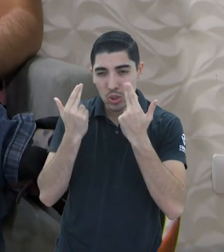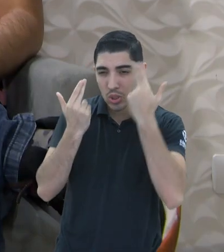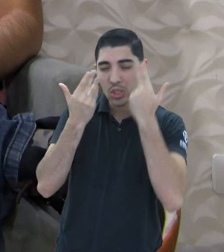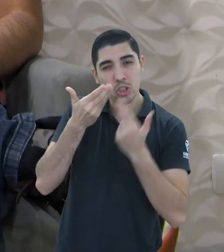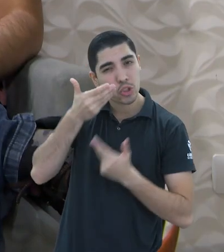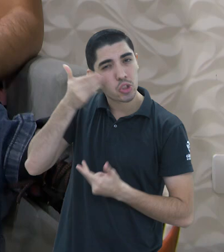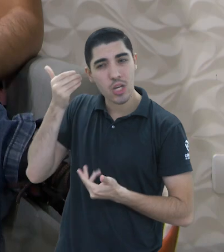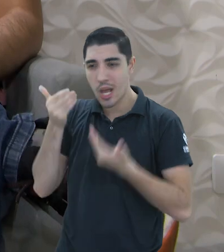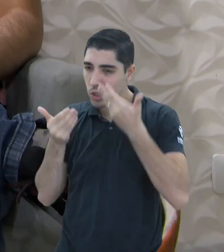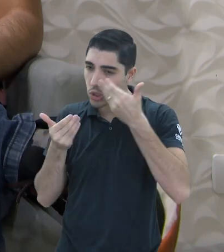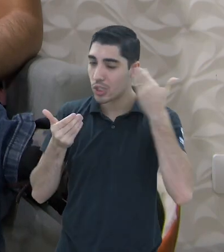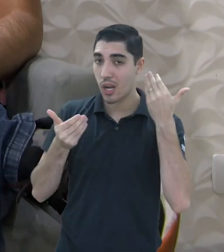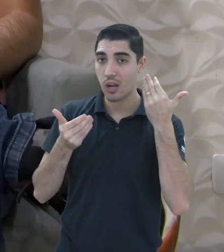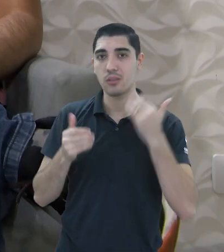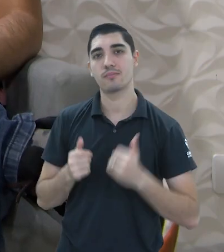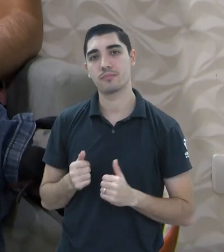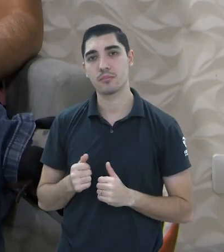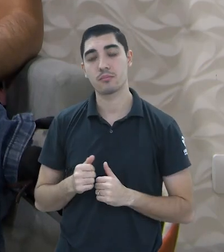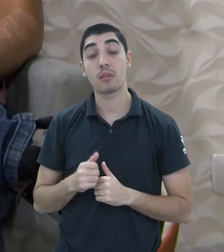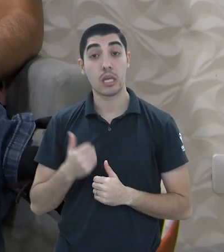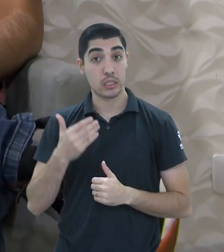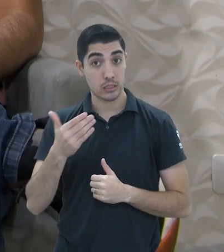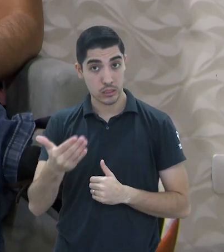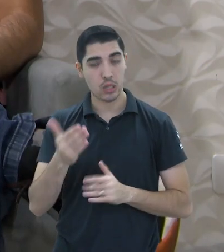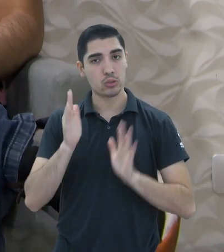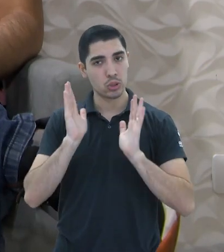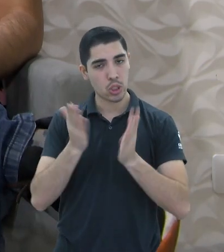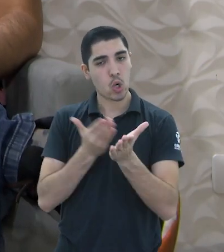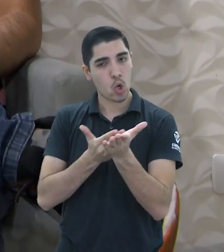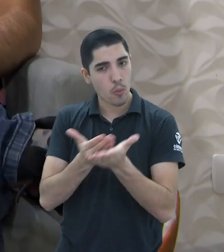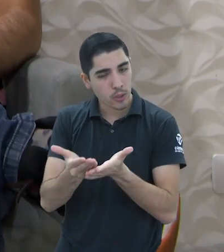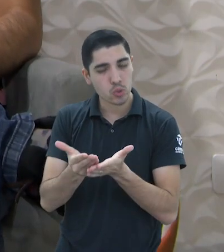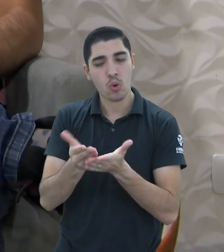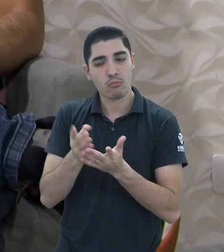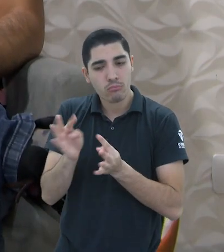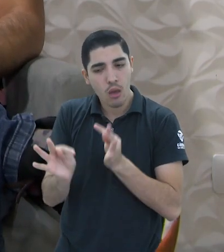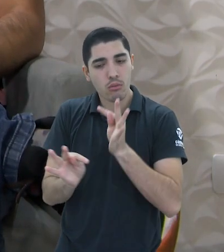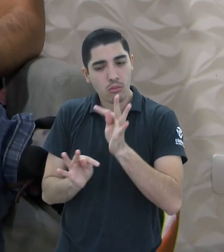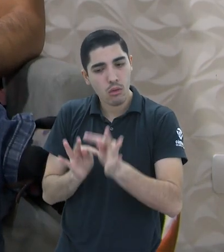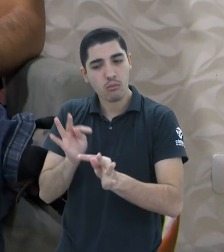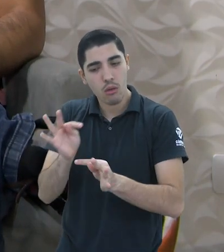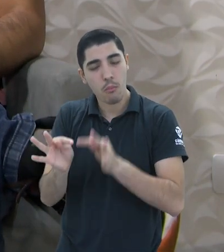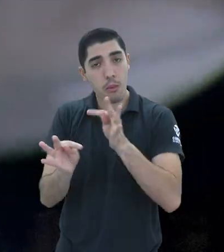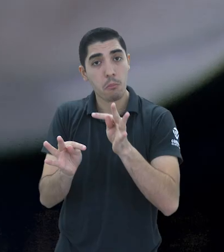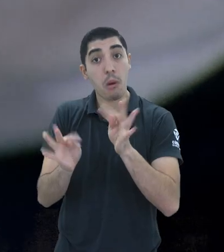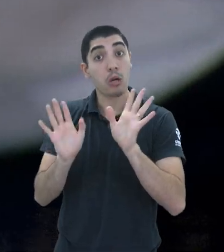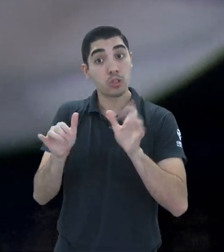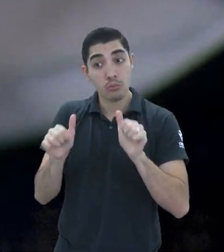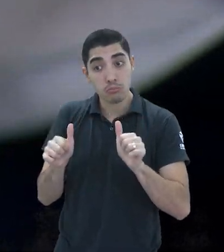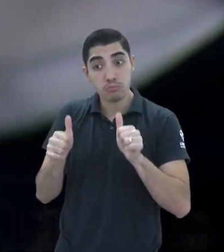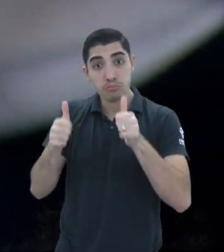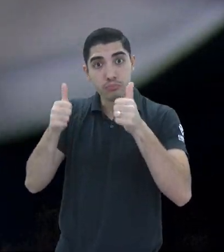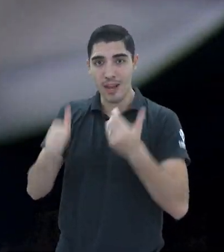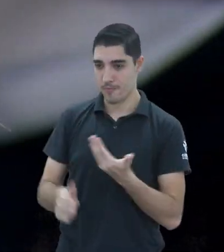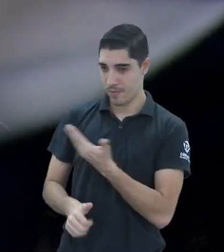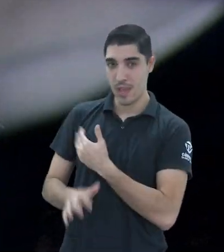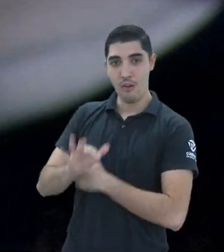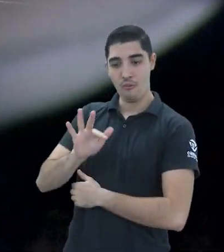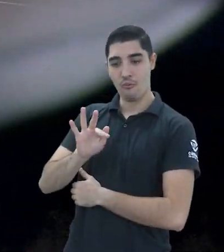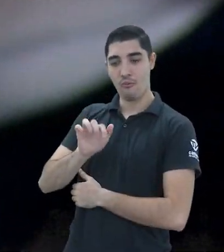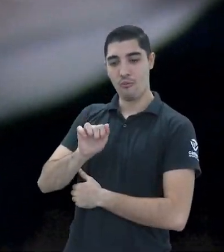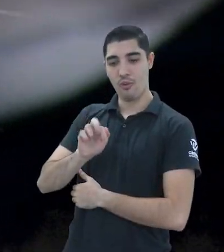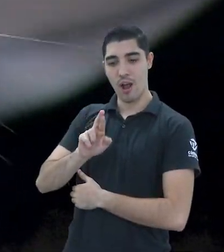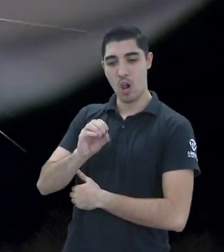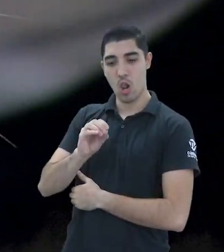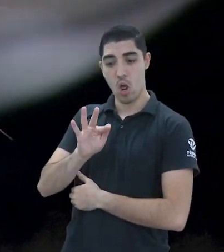remover os 2 olhos das 2, né? Com o tratamento, com a recuperação, a Farofa ela conseguiu